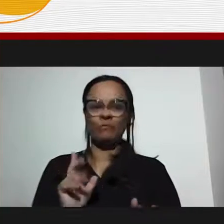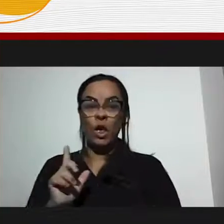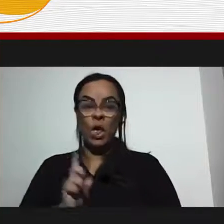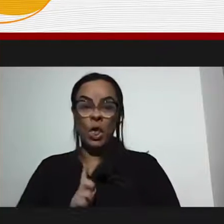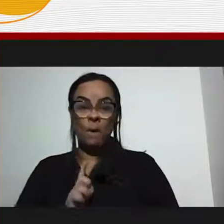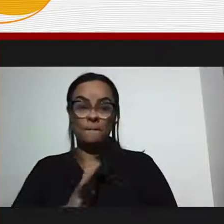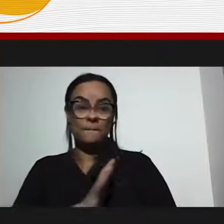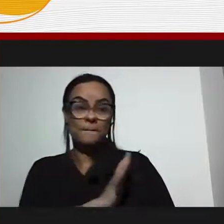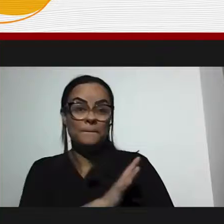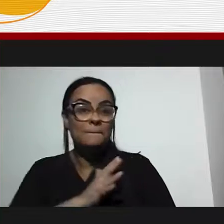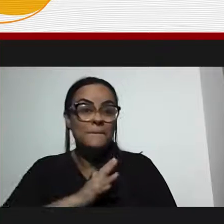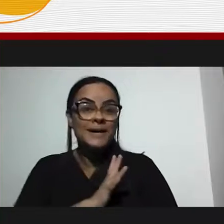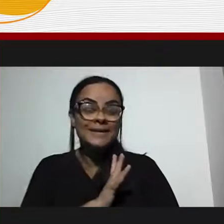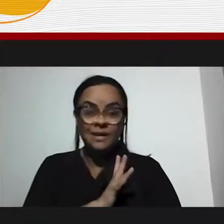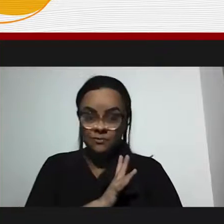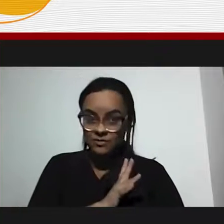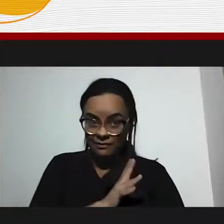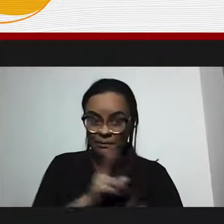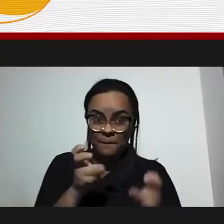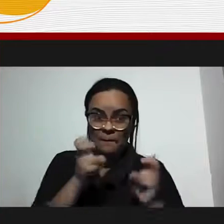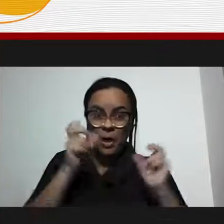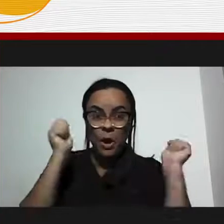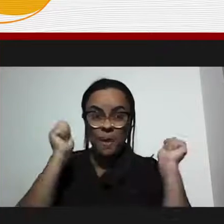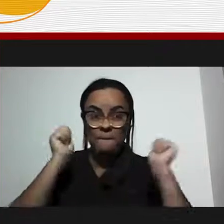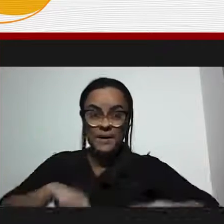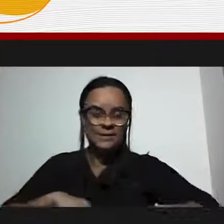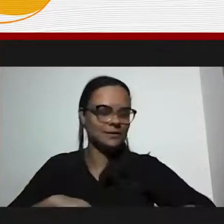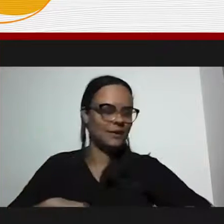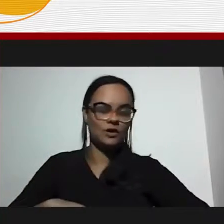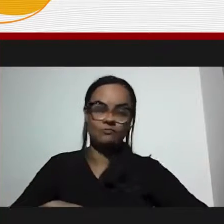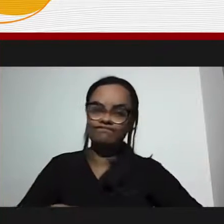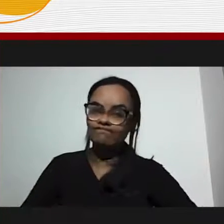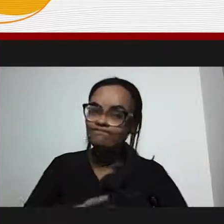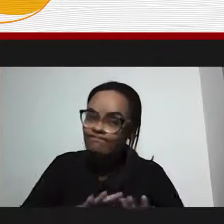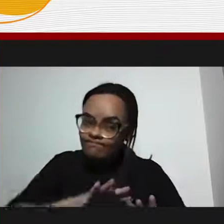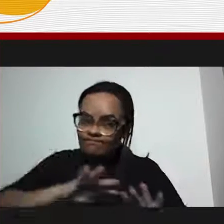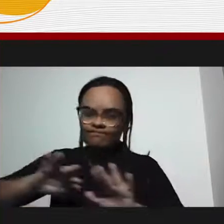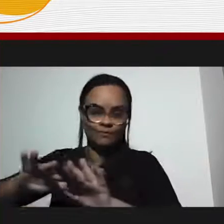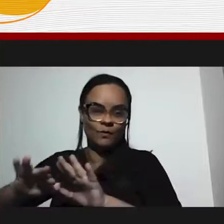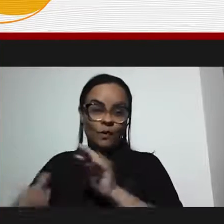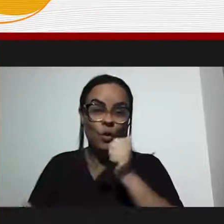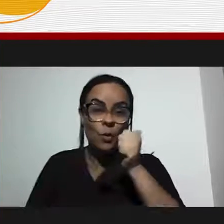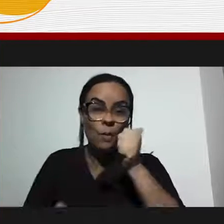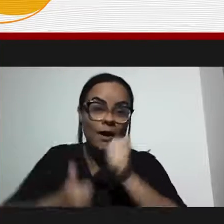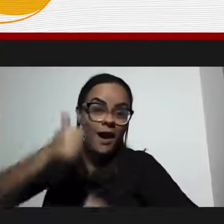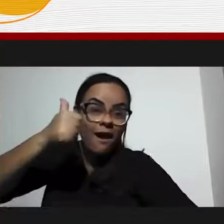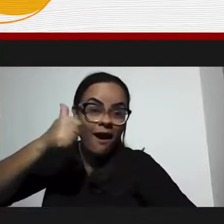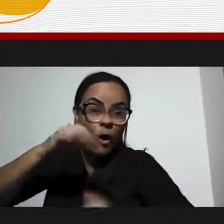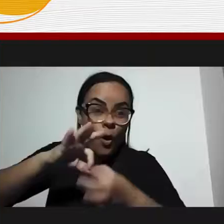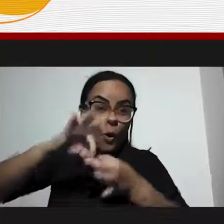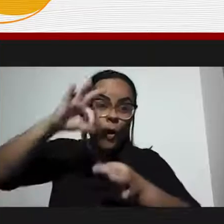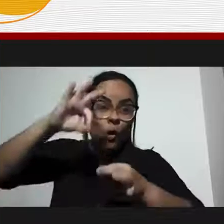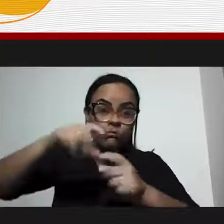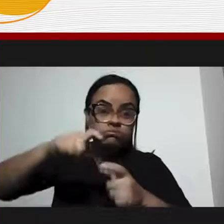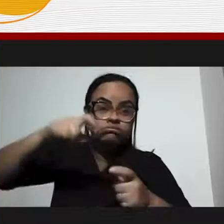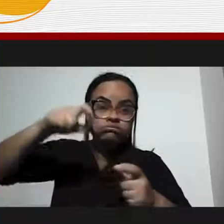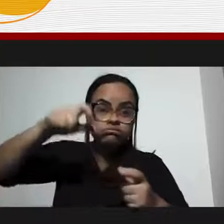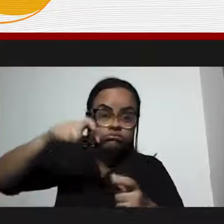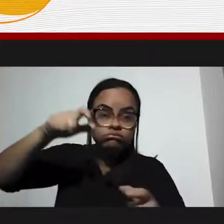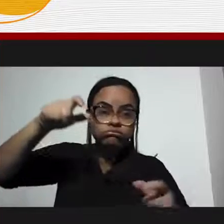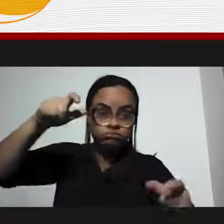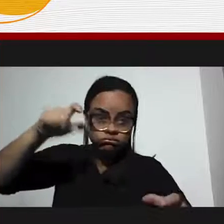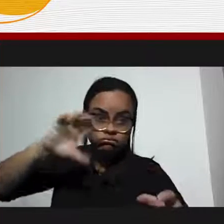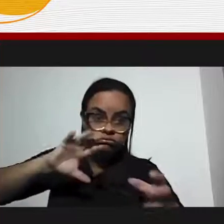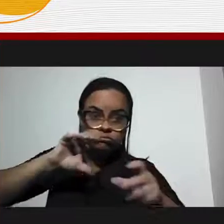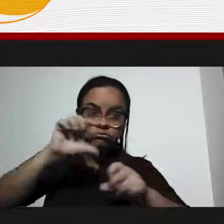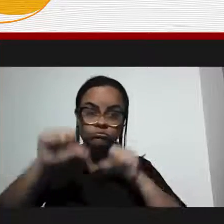não visse capacidade, né? Só que depois dali, o esporte paralímpico ele foi crescendo, ele foi evoluindo,